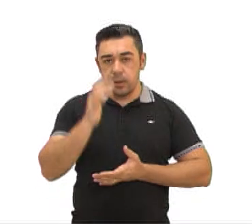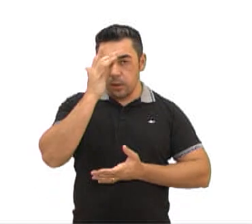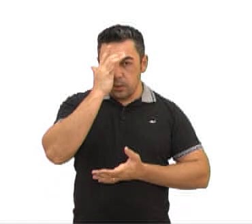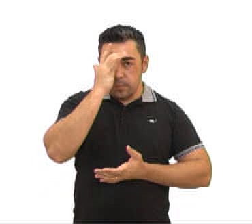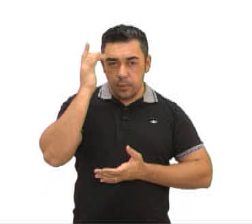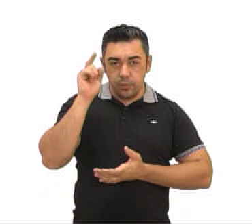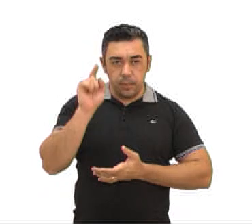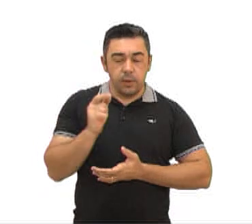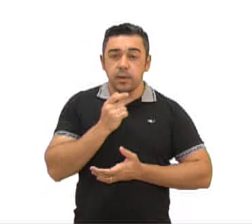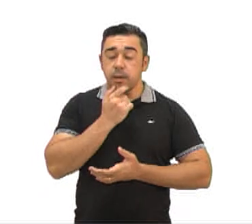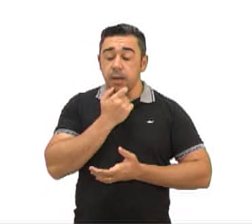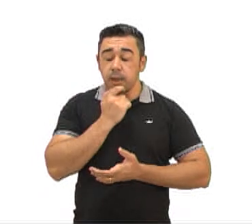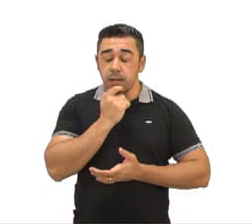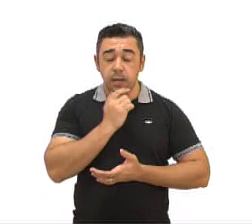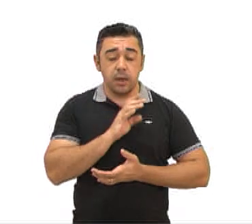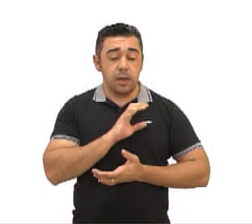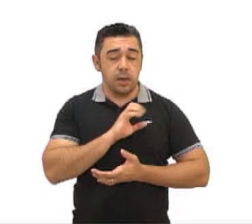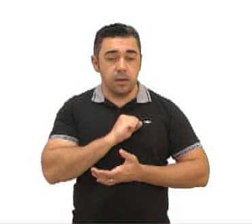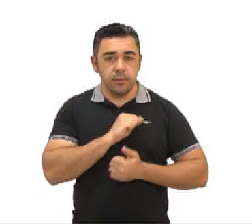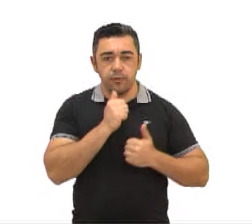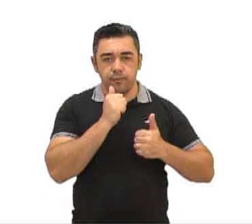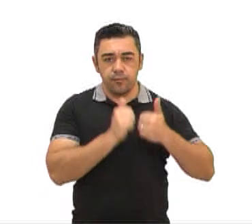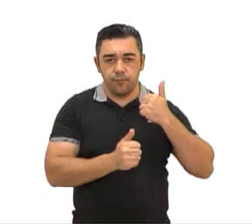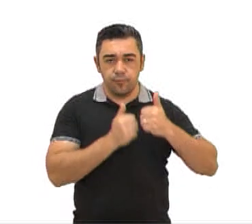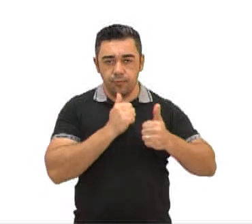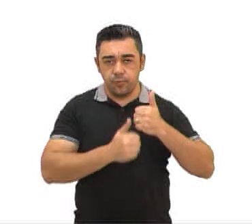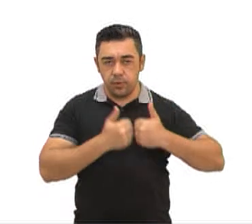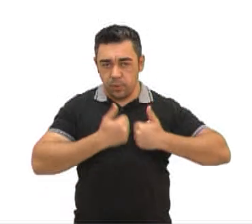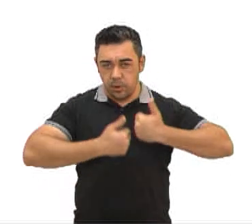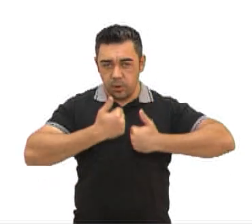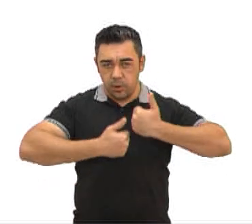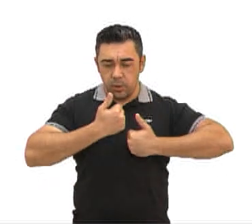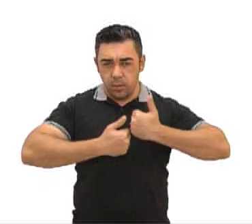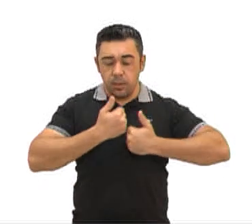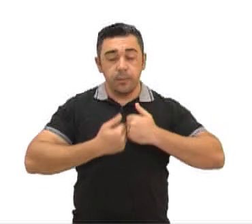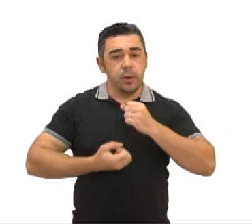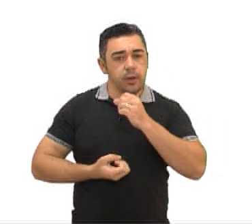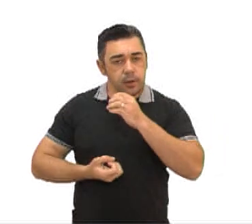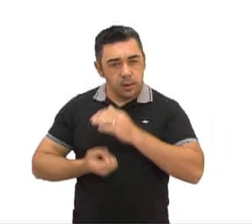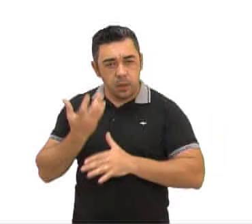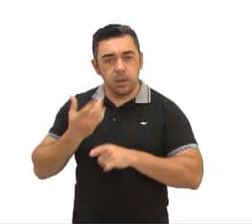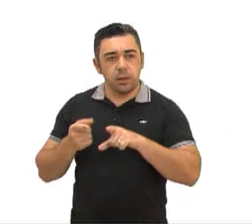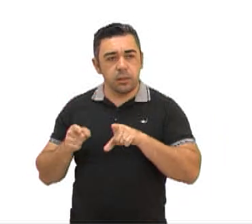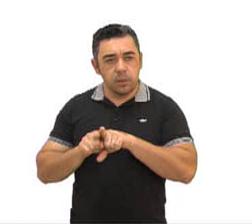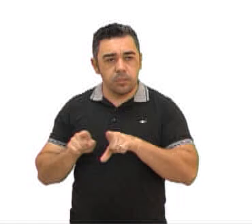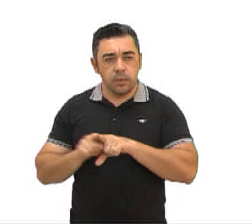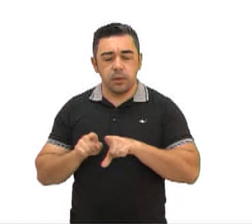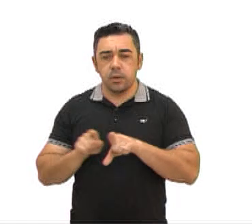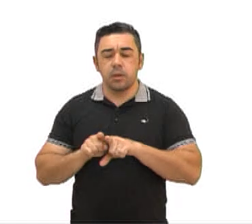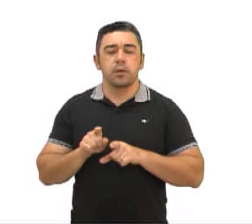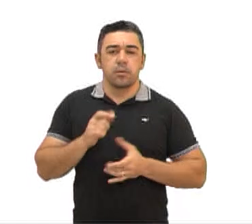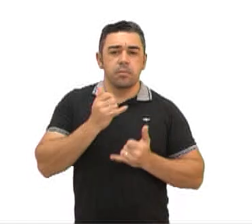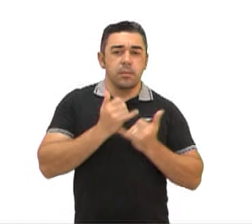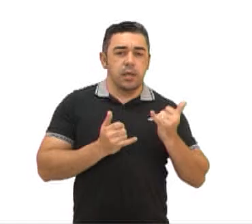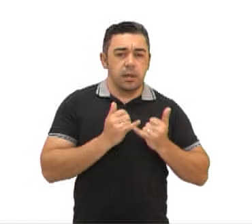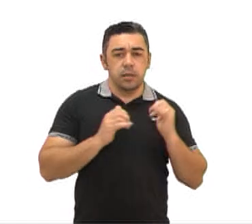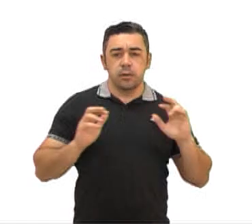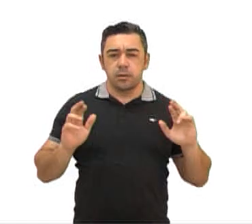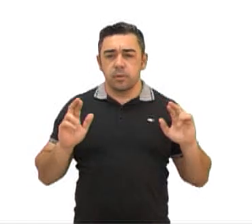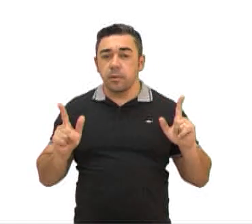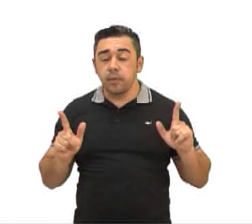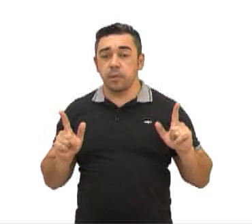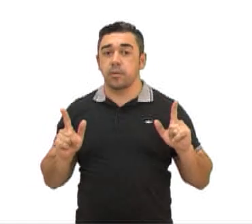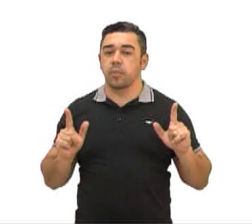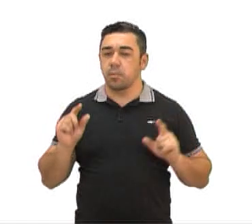britânicos pelo futebol acabou inspirando a criação de uma modalidade completamente